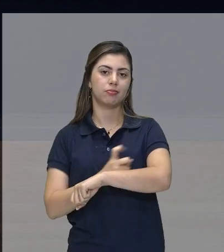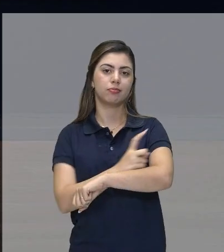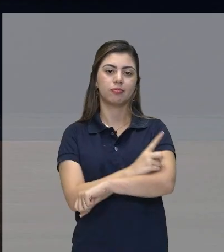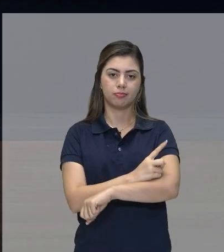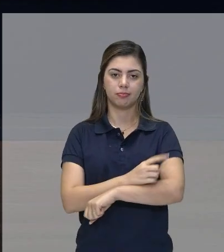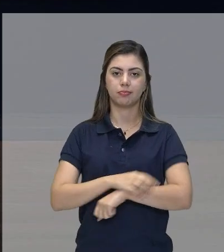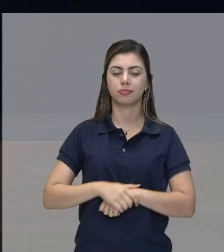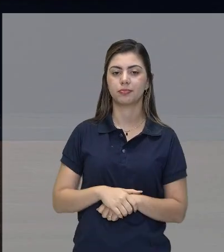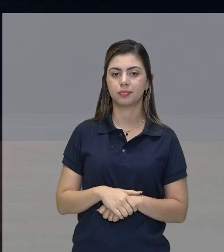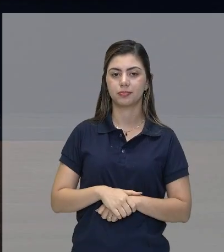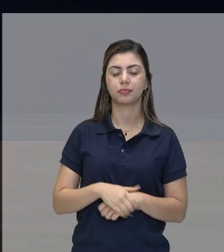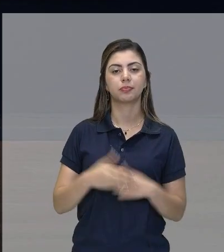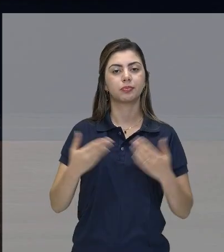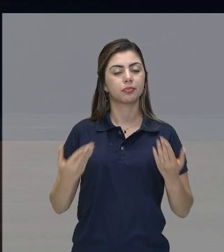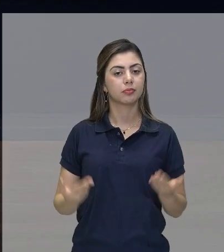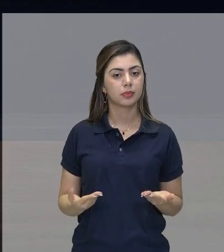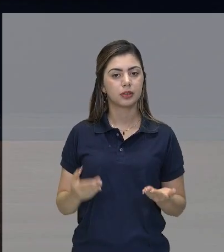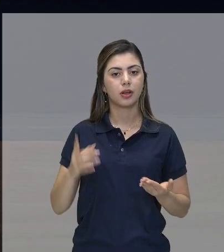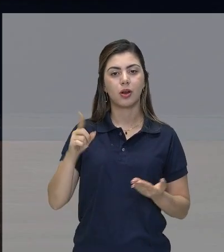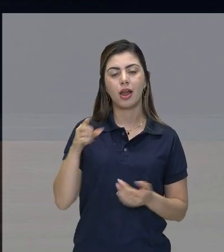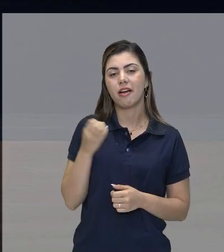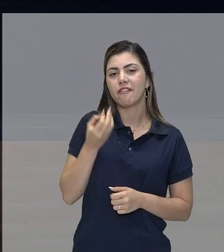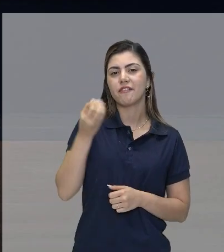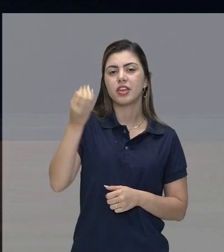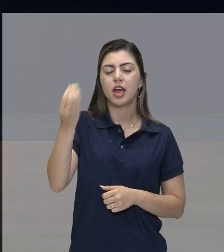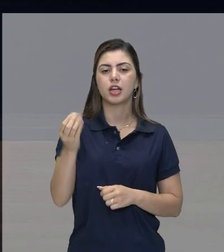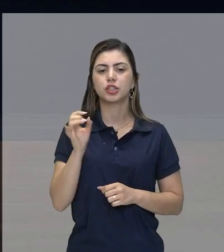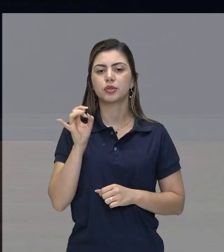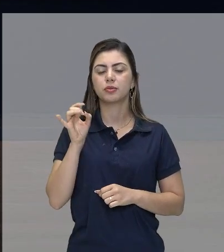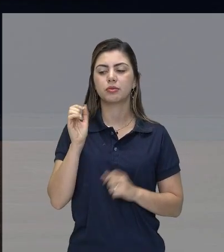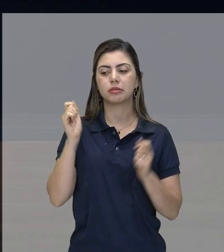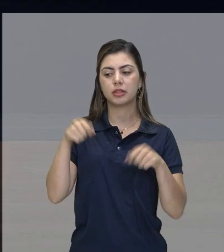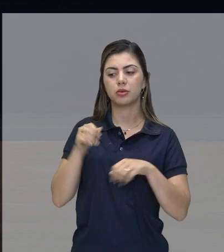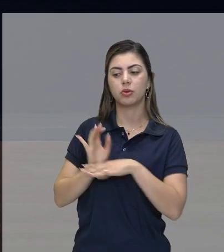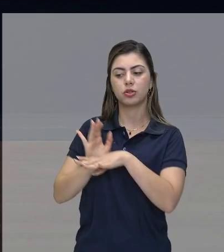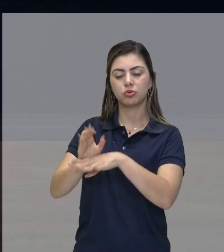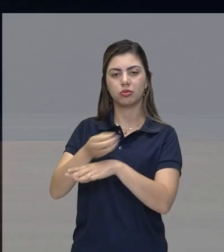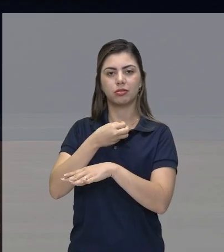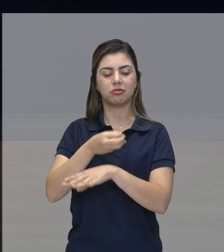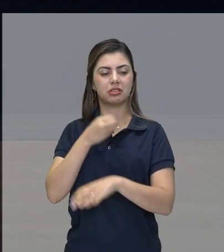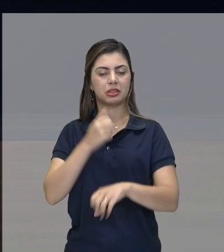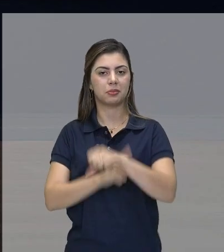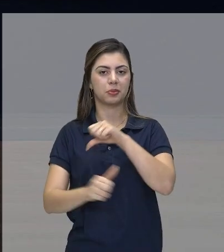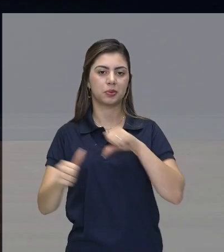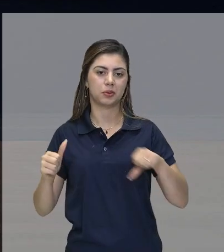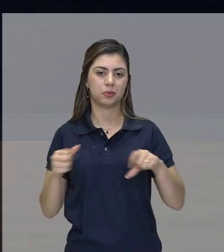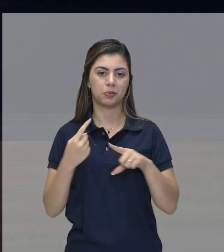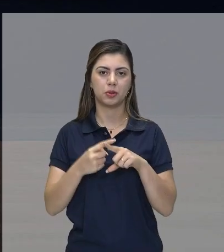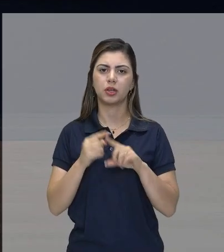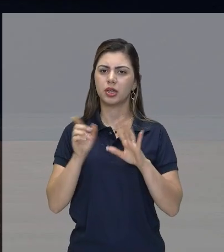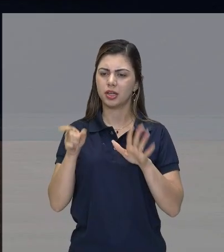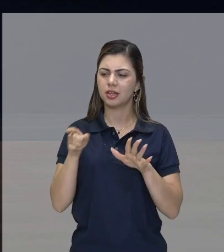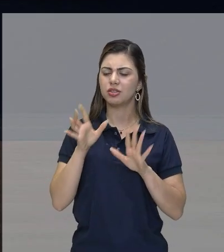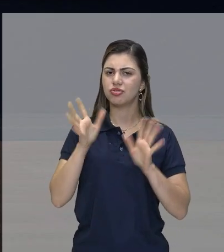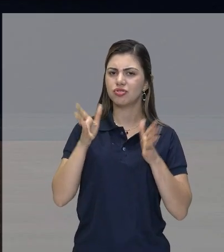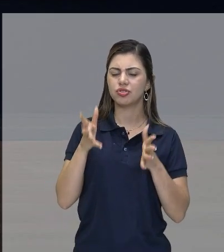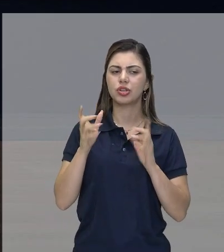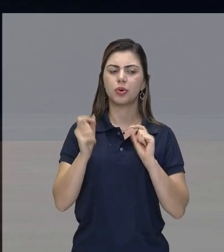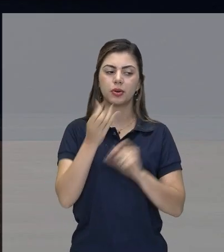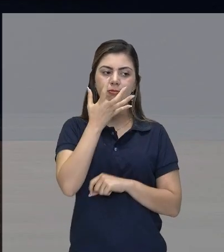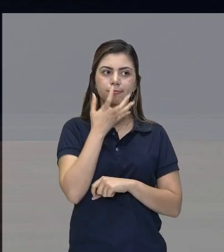natural. Né? Então, essa viagem não apenas transformou a vida de Darwin, que ele já tinha essa paixão, né,